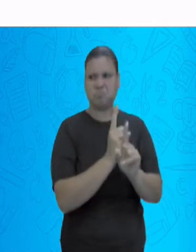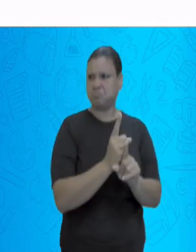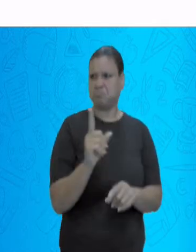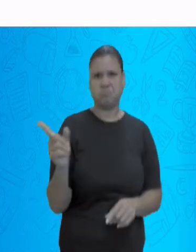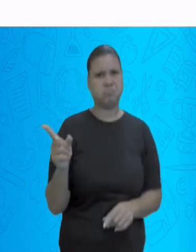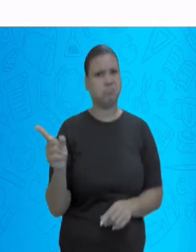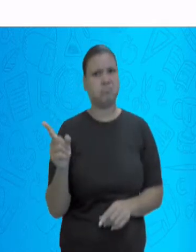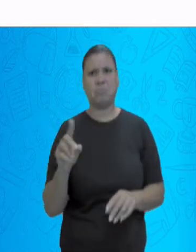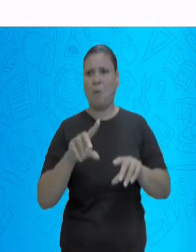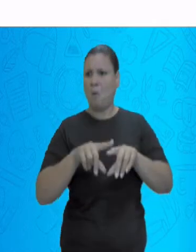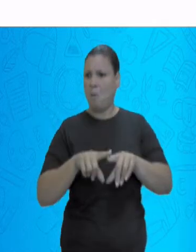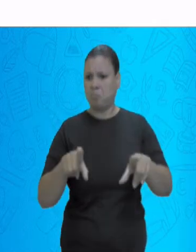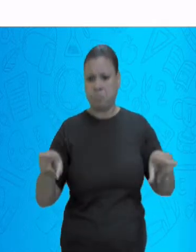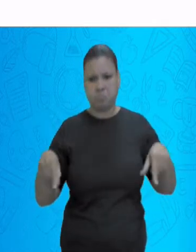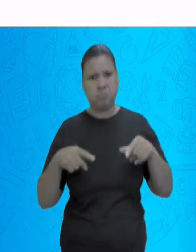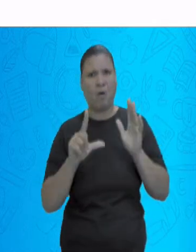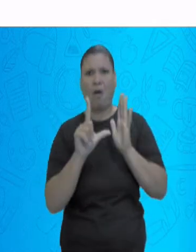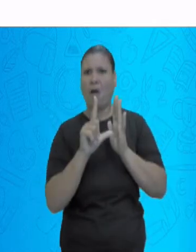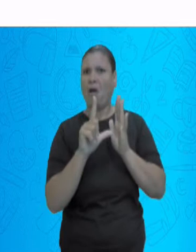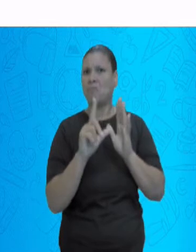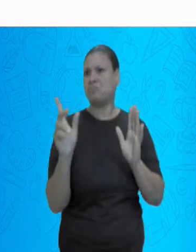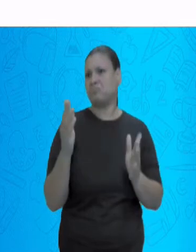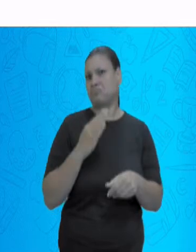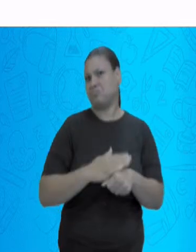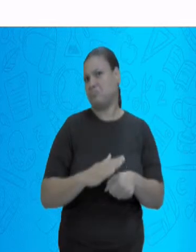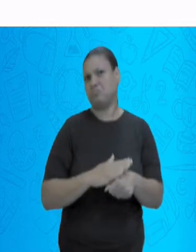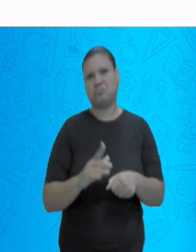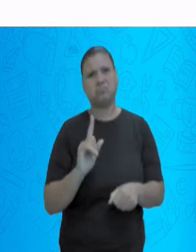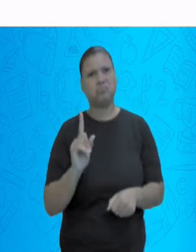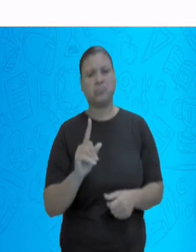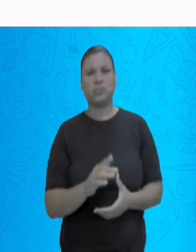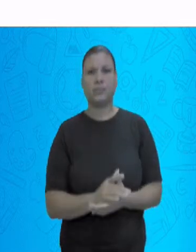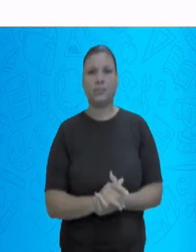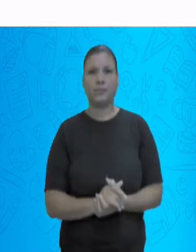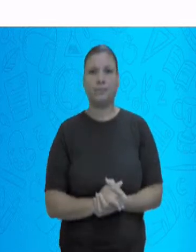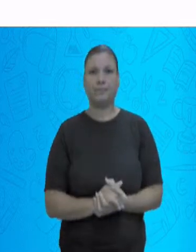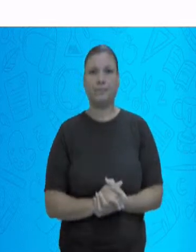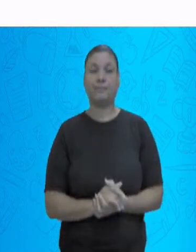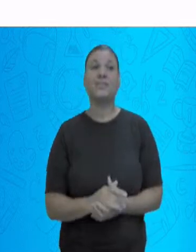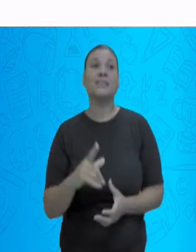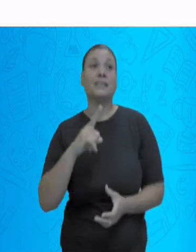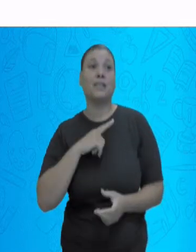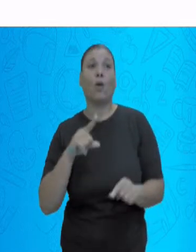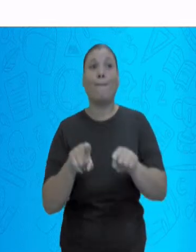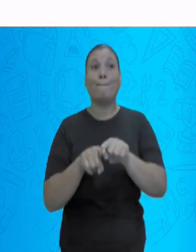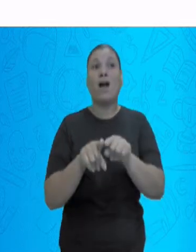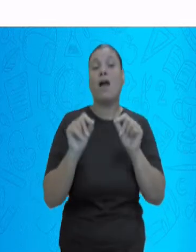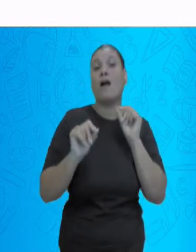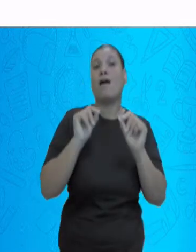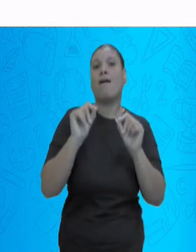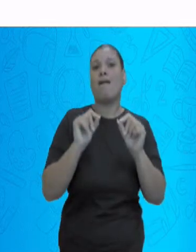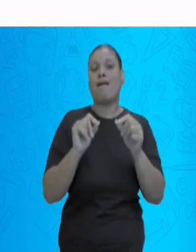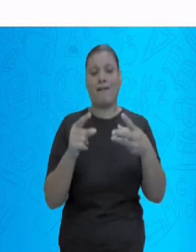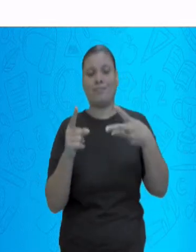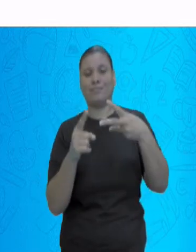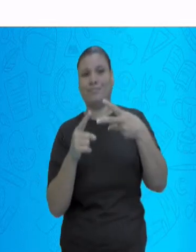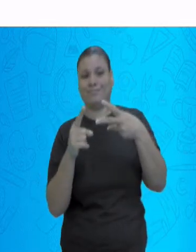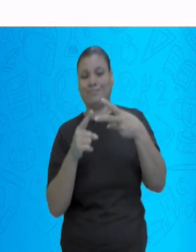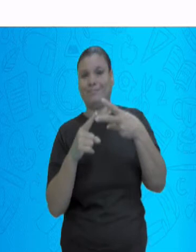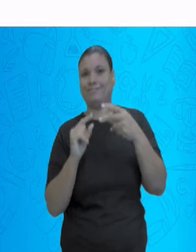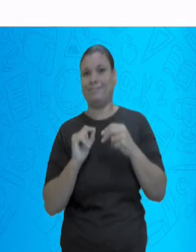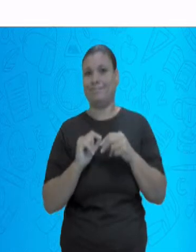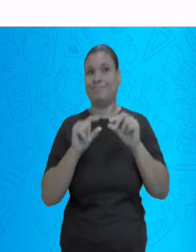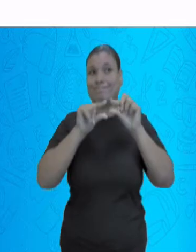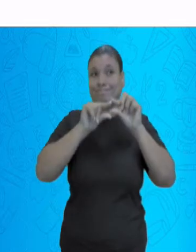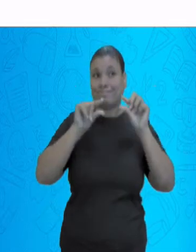Palavras interrogativa ou exclamativa: quem, quando, que, onde, etc. Quem nos dará